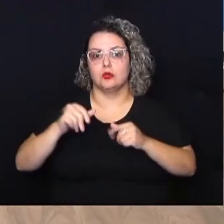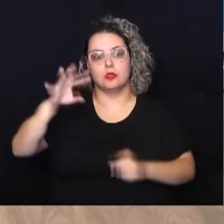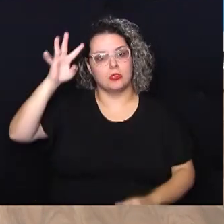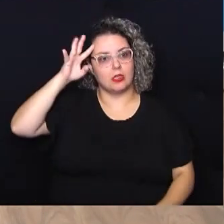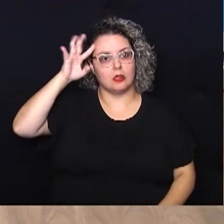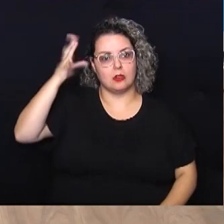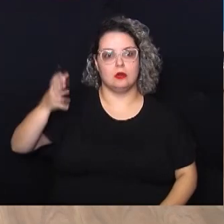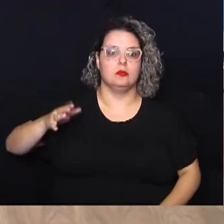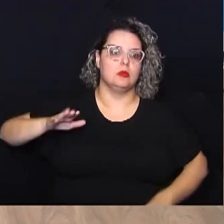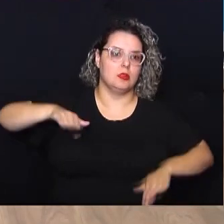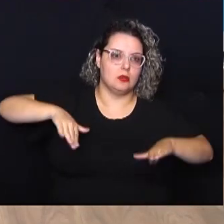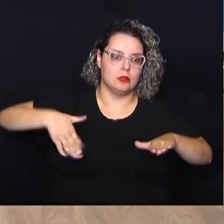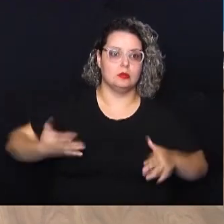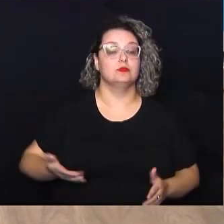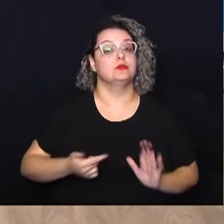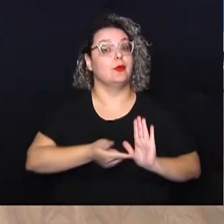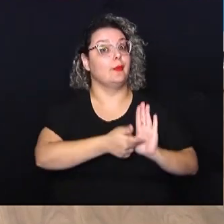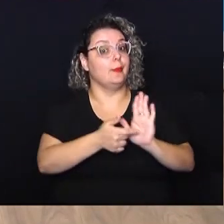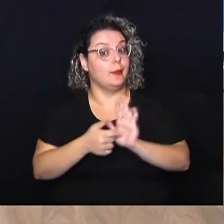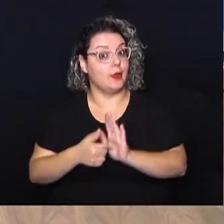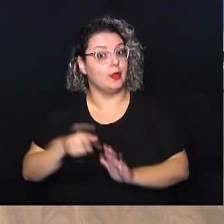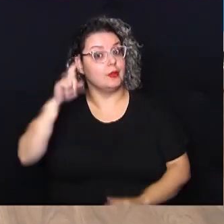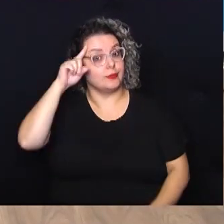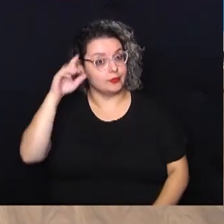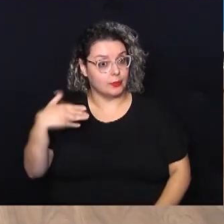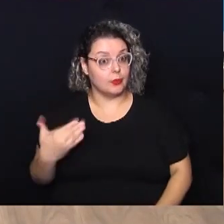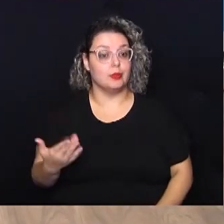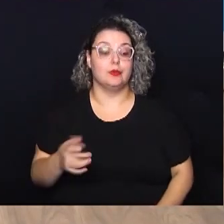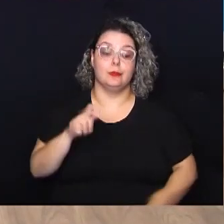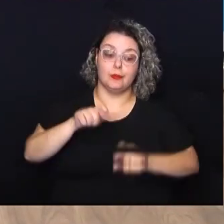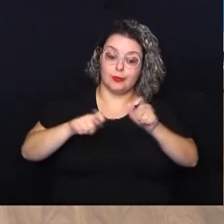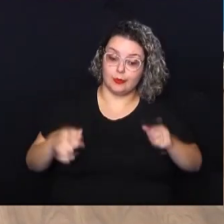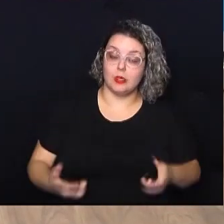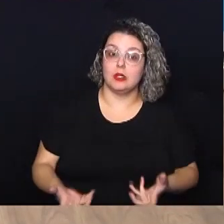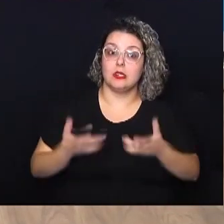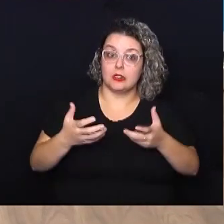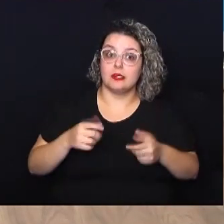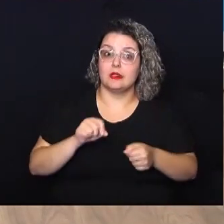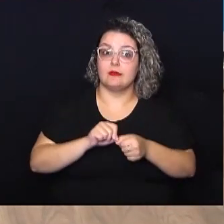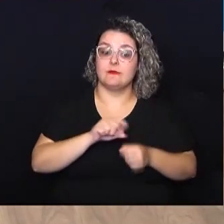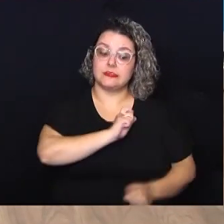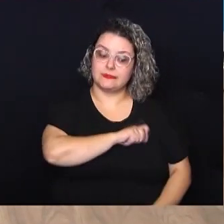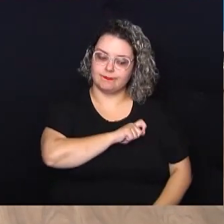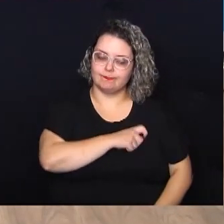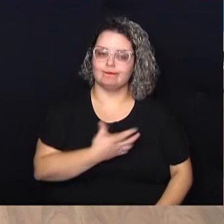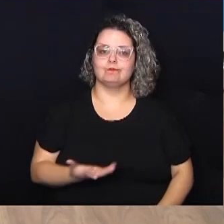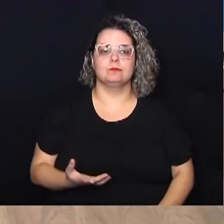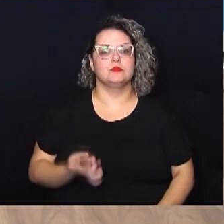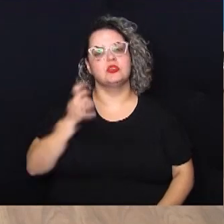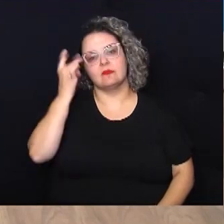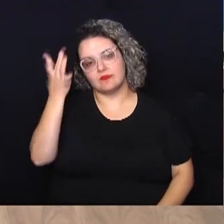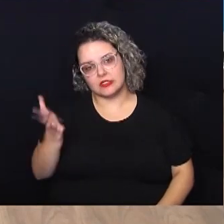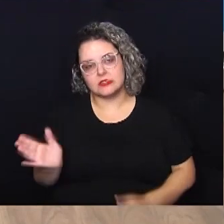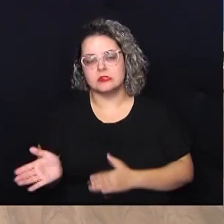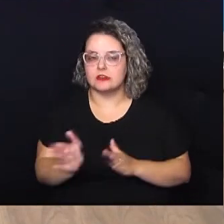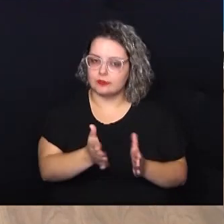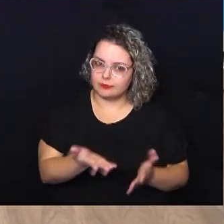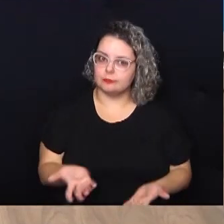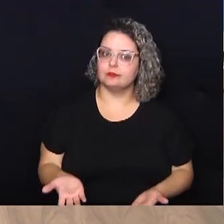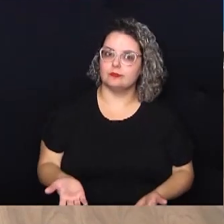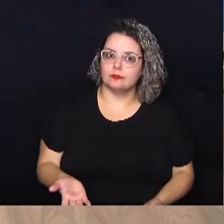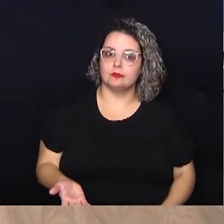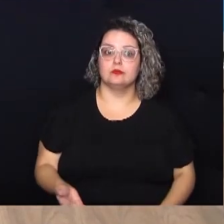filho na natação. Então você já mostra uma rotina para essa pessoa que quer fazer algo errado, você já está facilitando o caminho. A questão